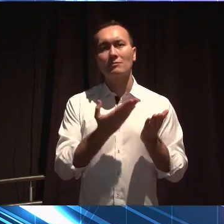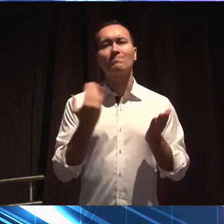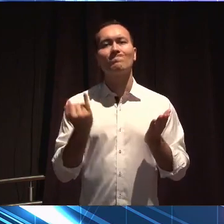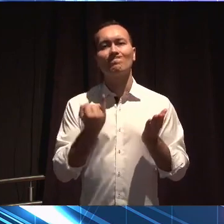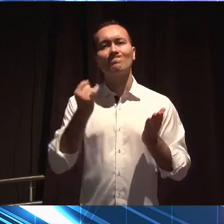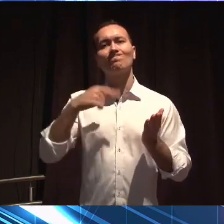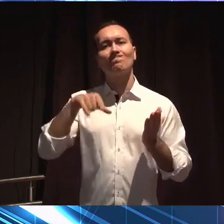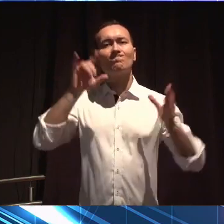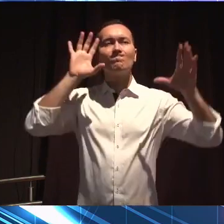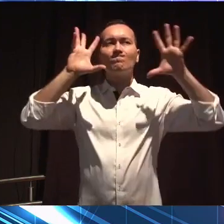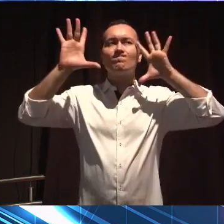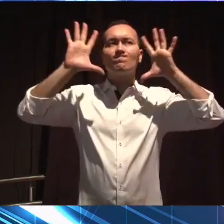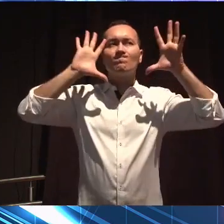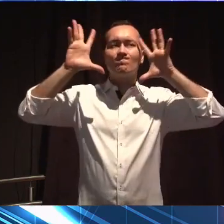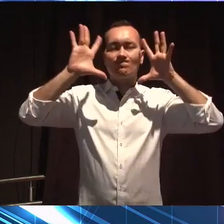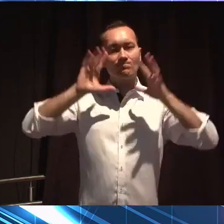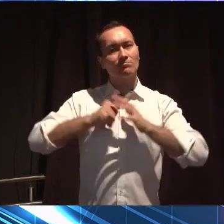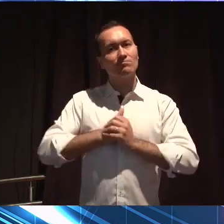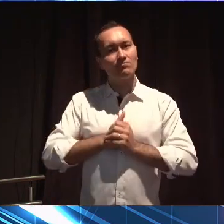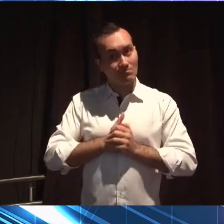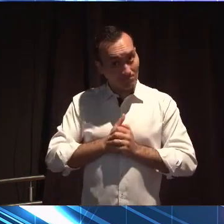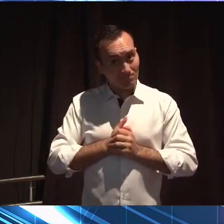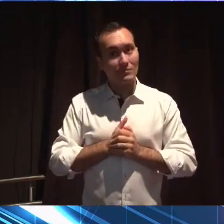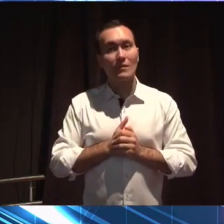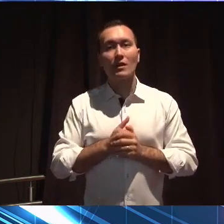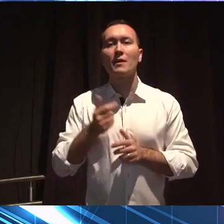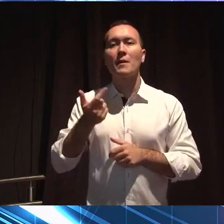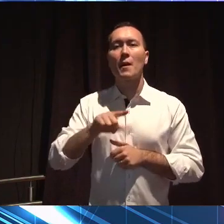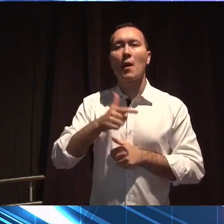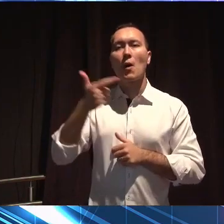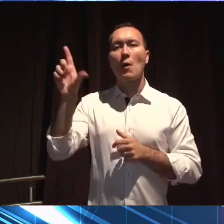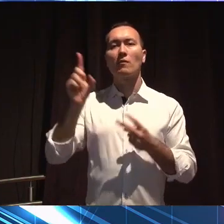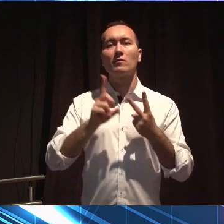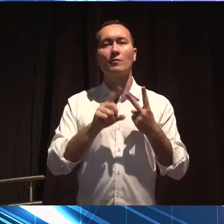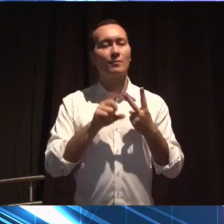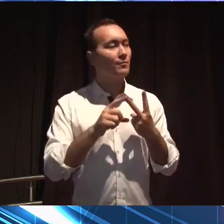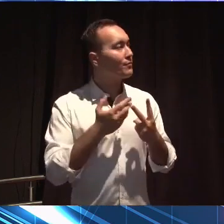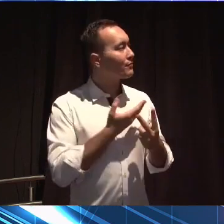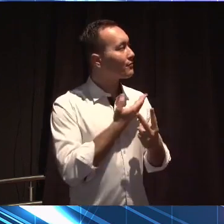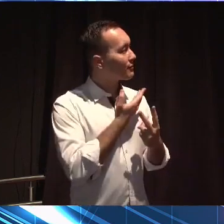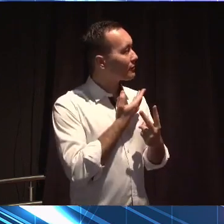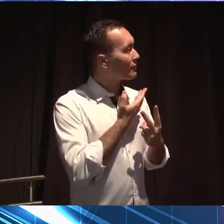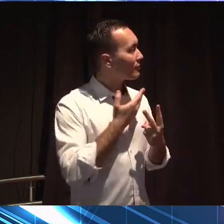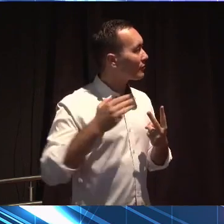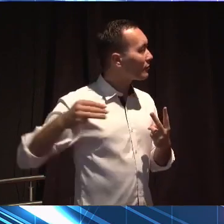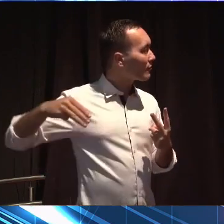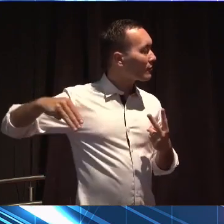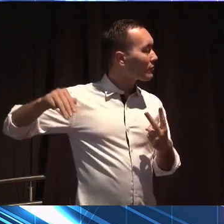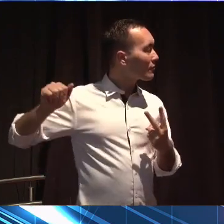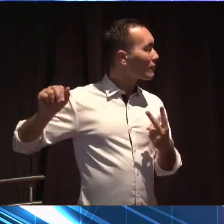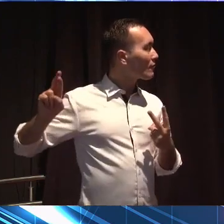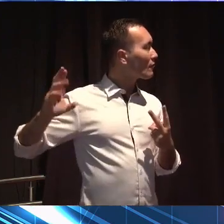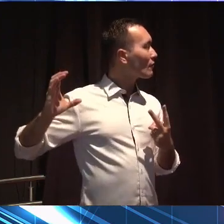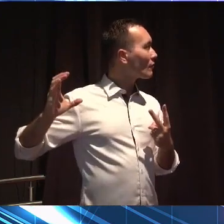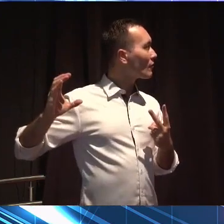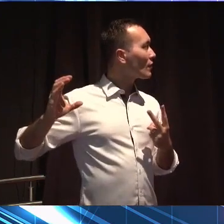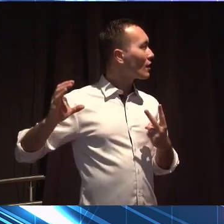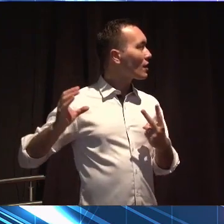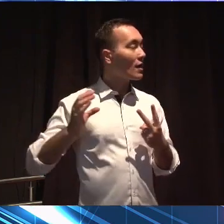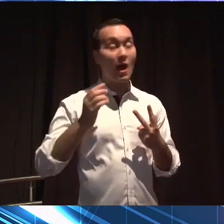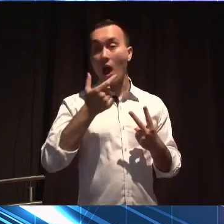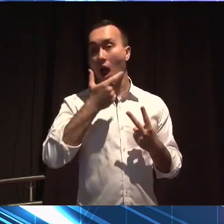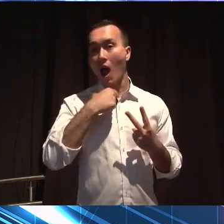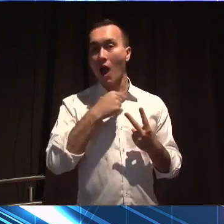pensarmos juntos. Tá? Outro ponto importante, esse aqui é o Marc Andreessen. Tá? Você talvez não conheça o rapaz, mas o